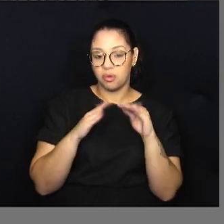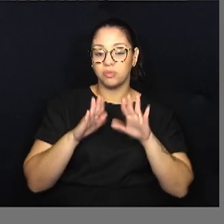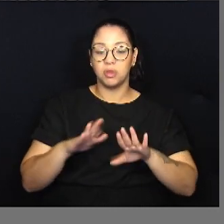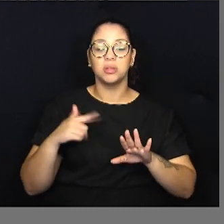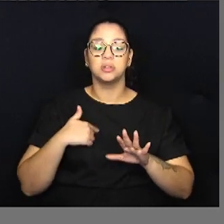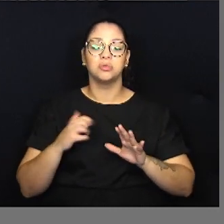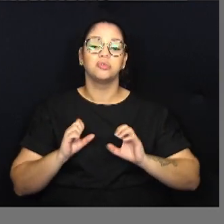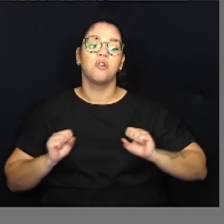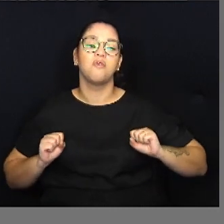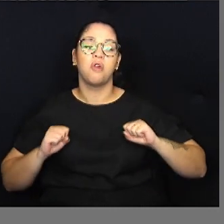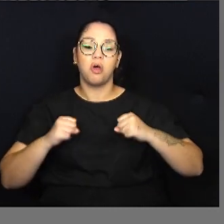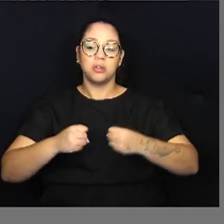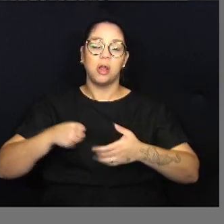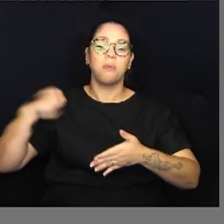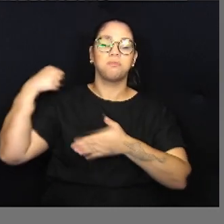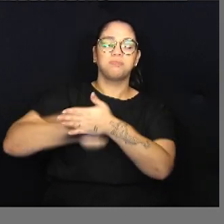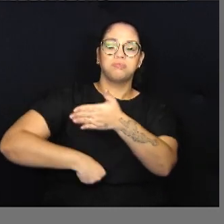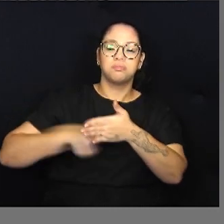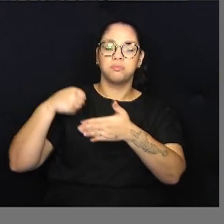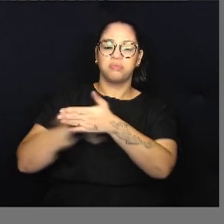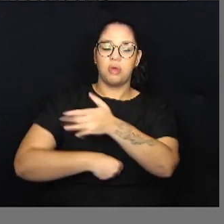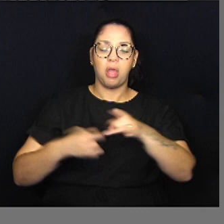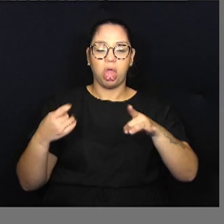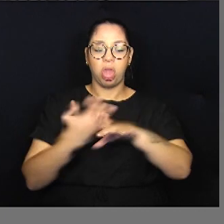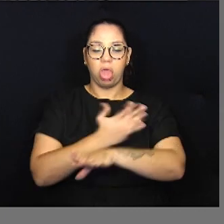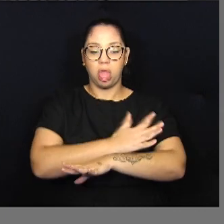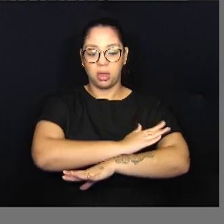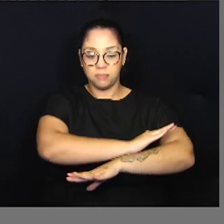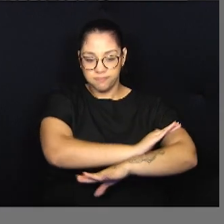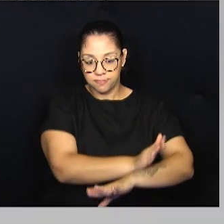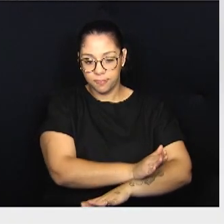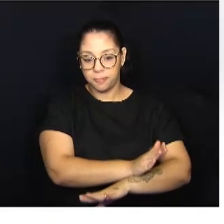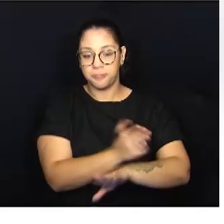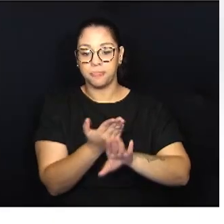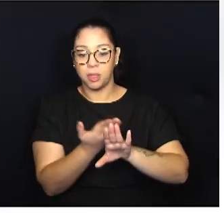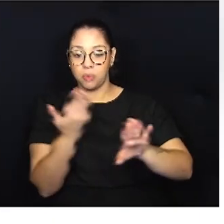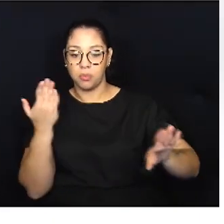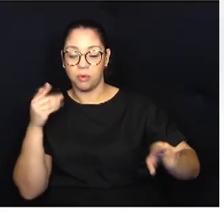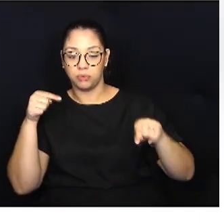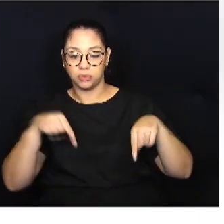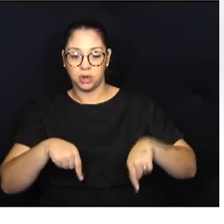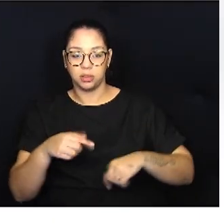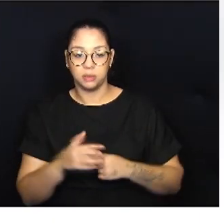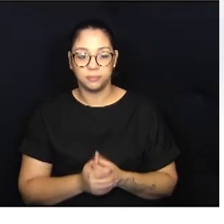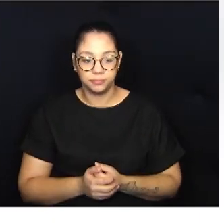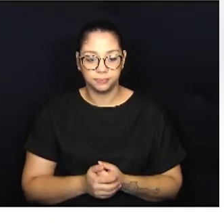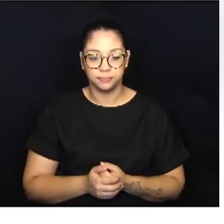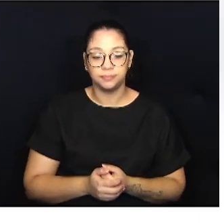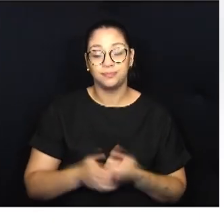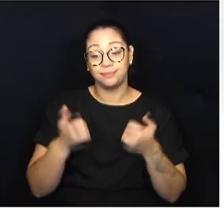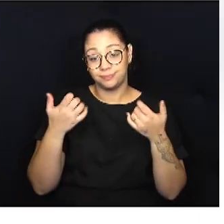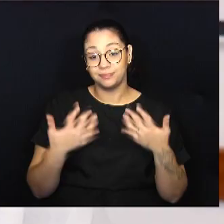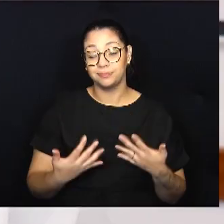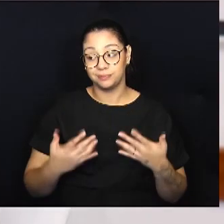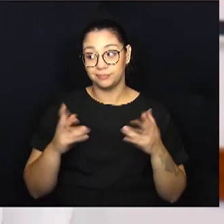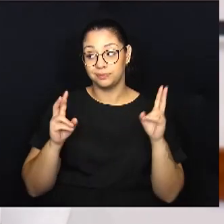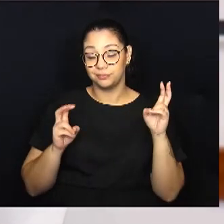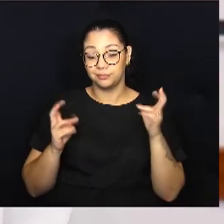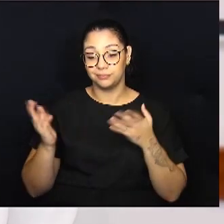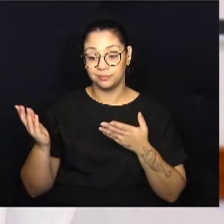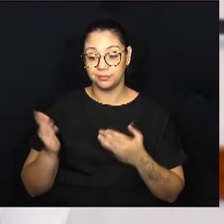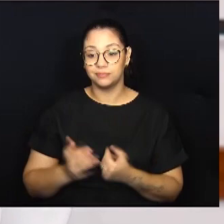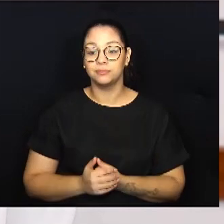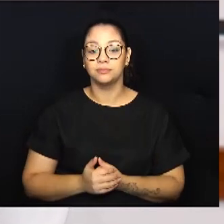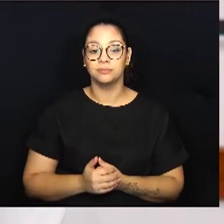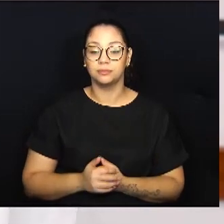vou até o fim contra os racistas, mesmo que longe daqui, escreveu o atacante na oportunidade. O Vinícius